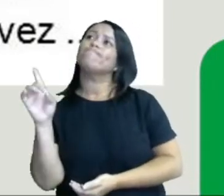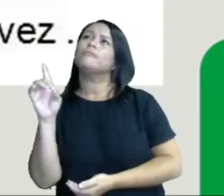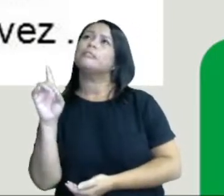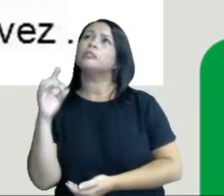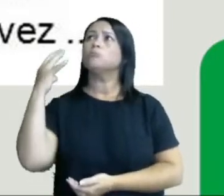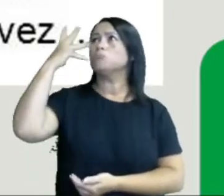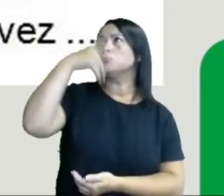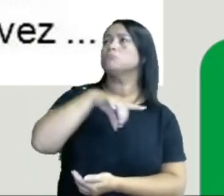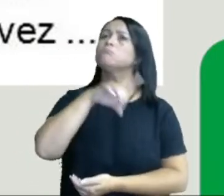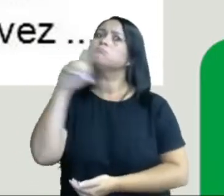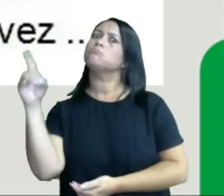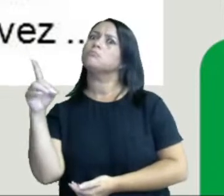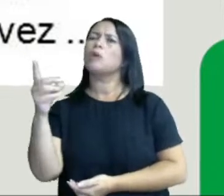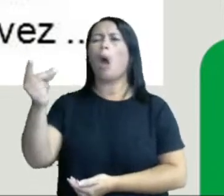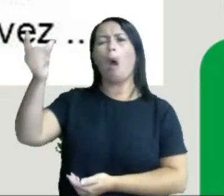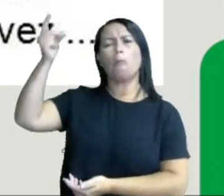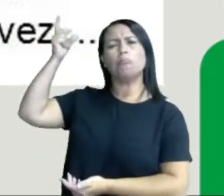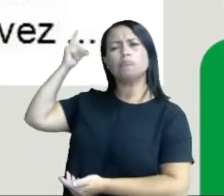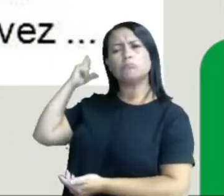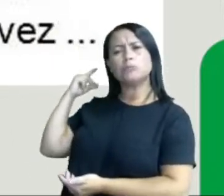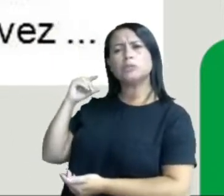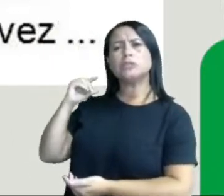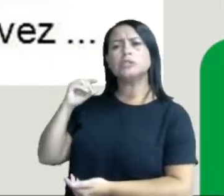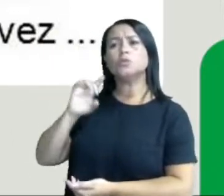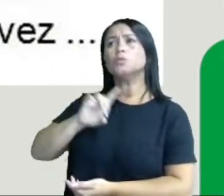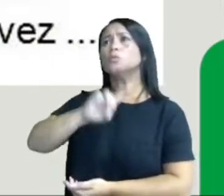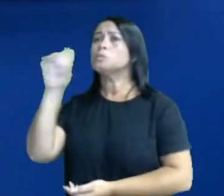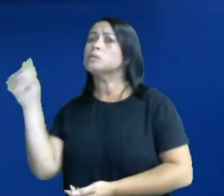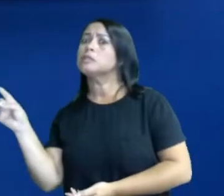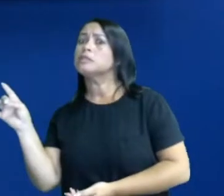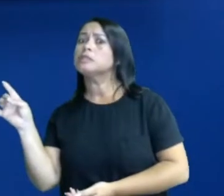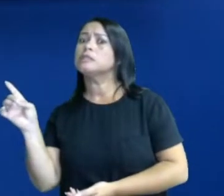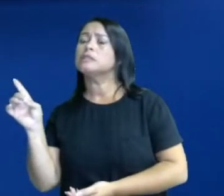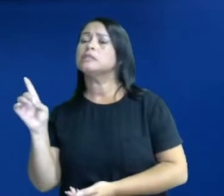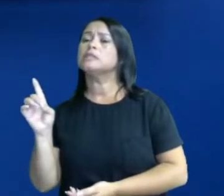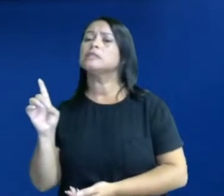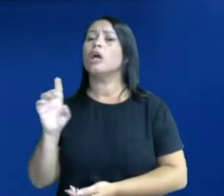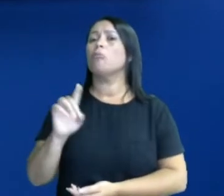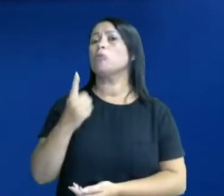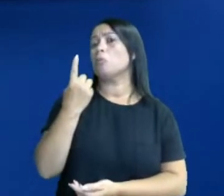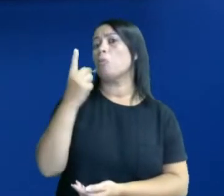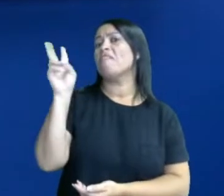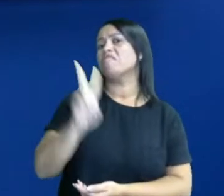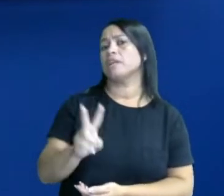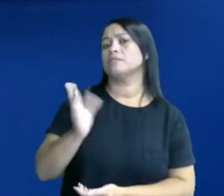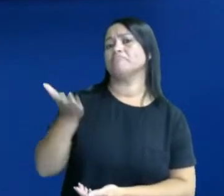um belo dia, há muito tempo, certa vez e era uma vez.